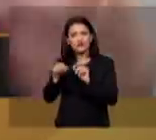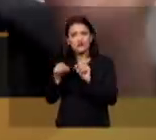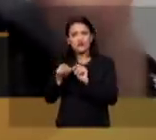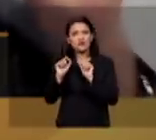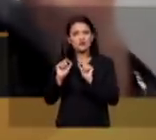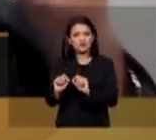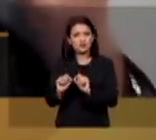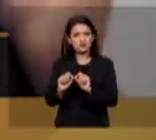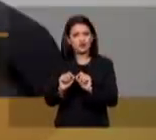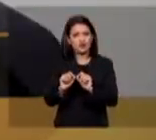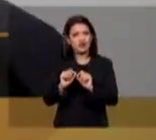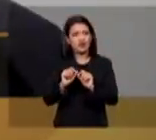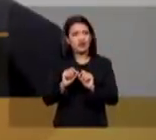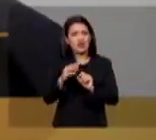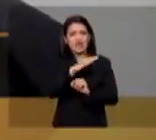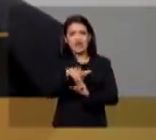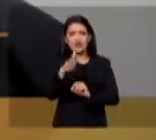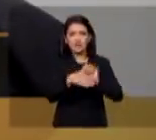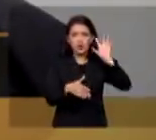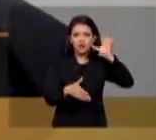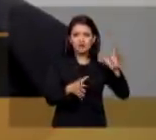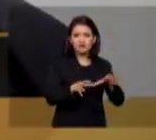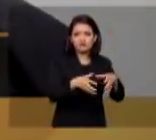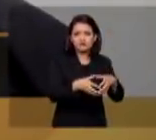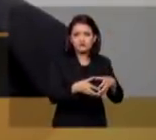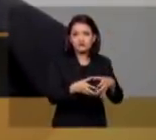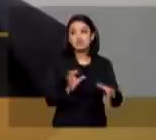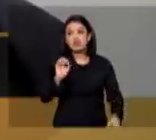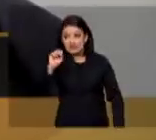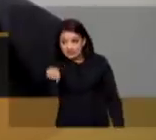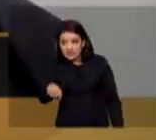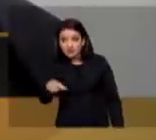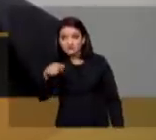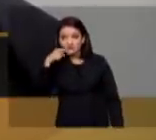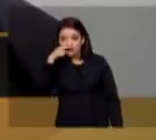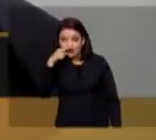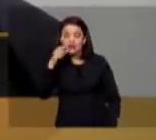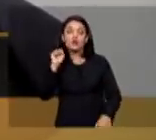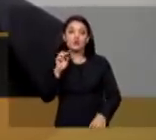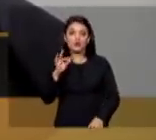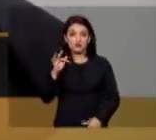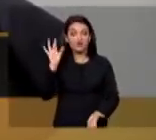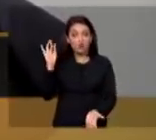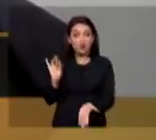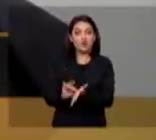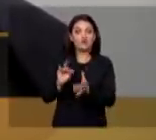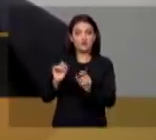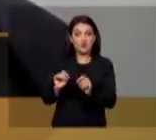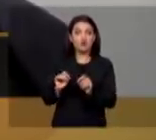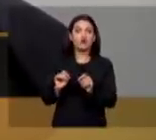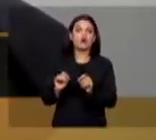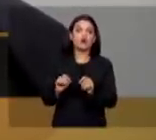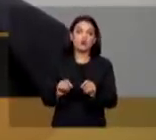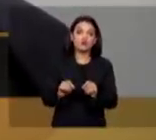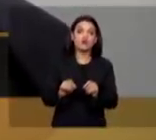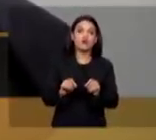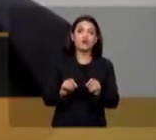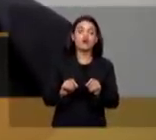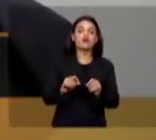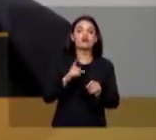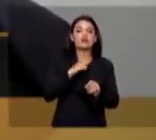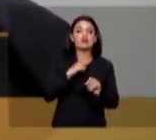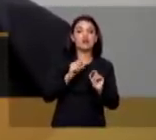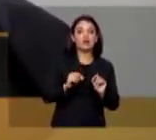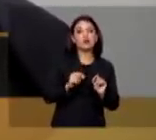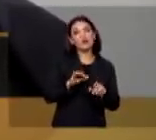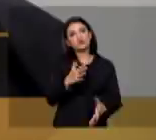ele, sim e não. Sim, se o Supremo confirmar a decisão de Fachin, sem ressalvas, por exemplo, aludindo à suspeição. E sim também,